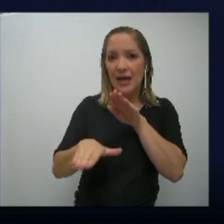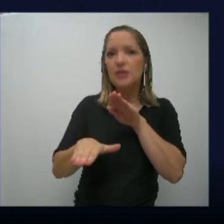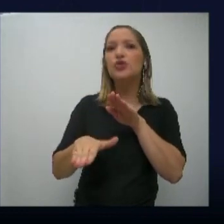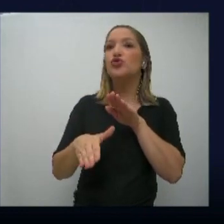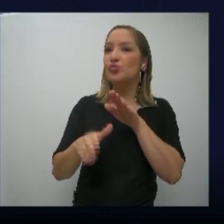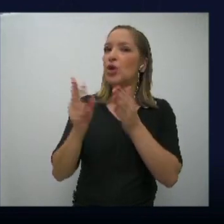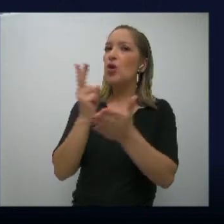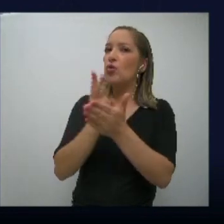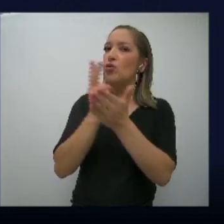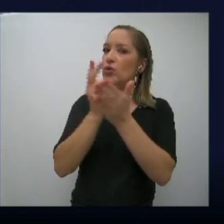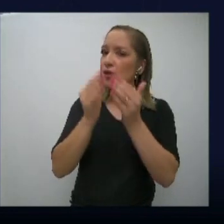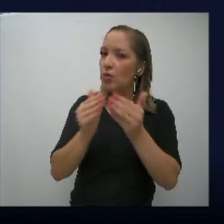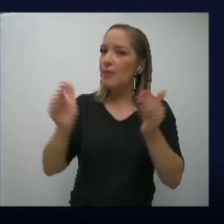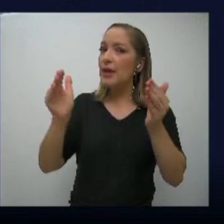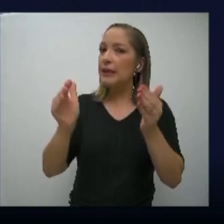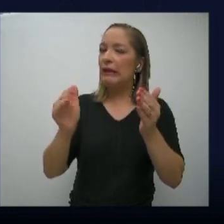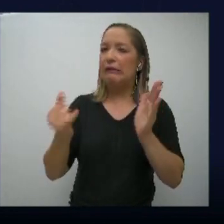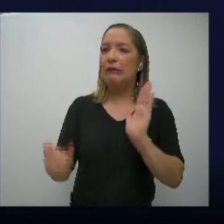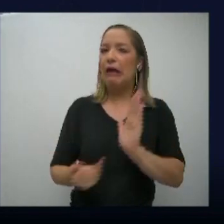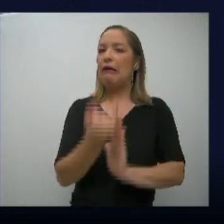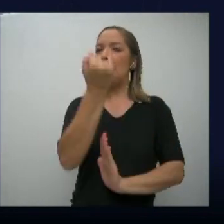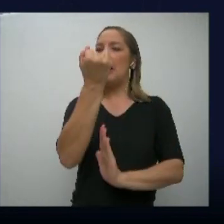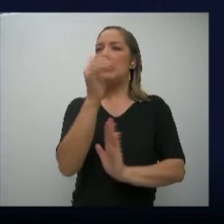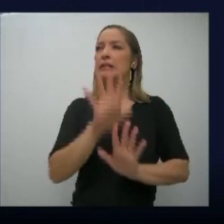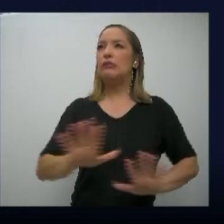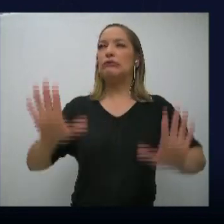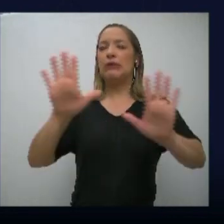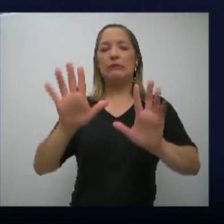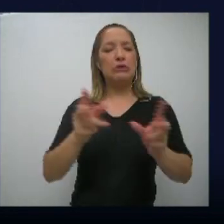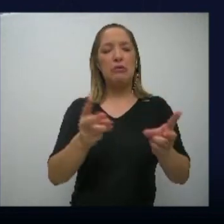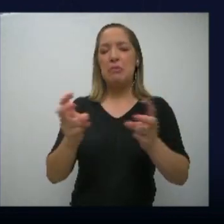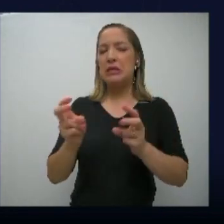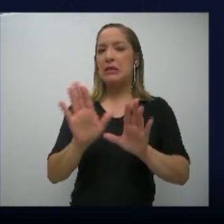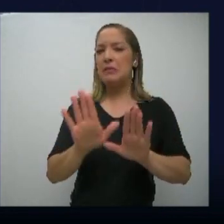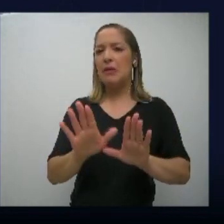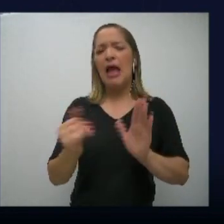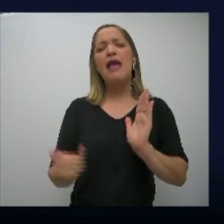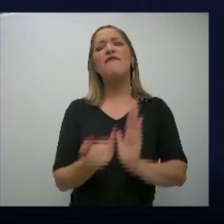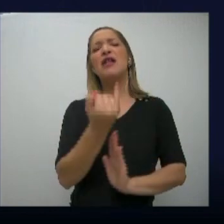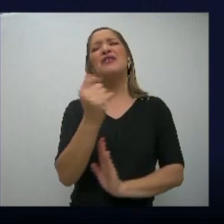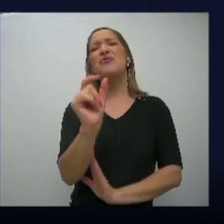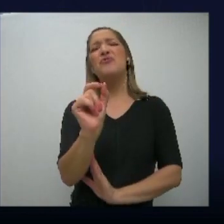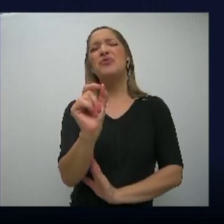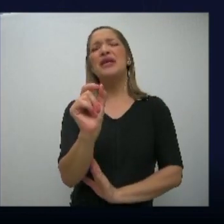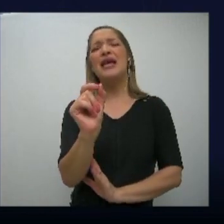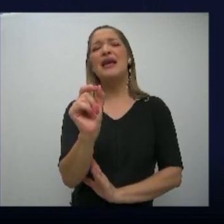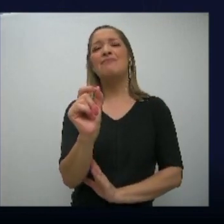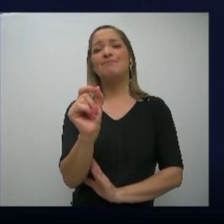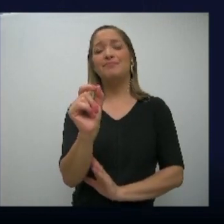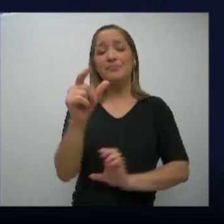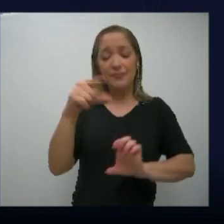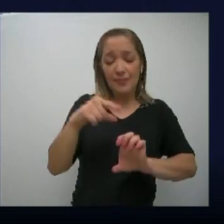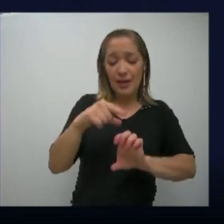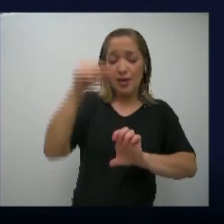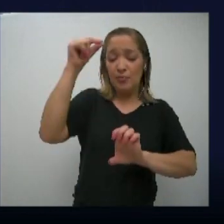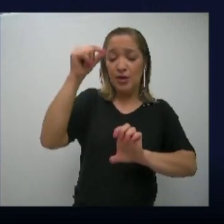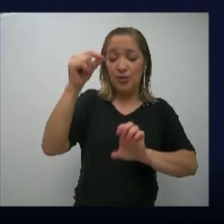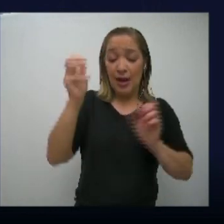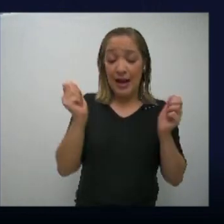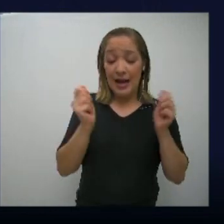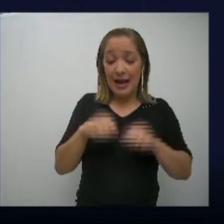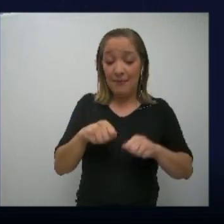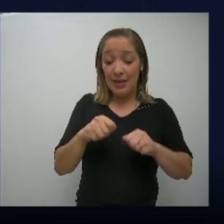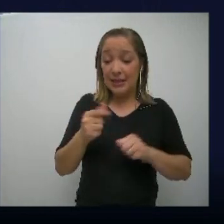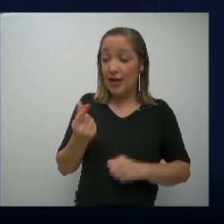vejo não vejo façam no radar né e o quê que é a inflação nem passar capacidade do Empreendedor aumentar preço